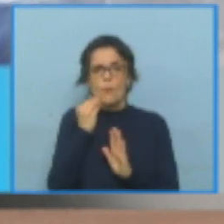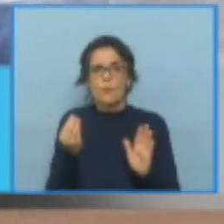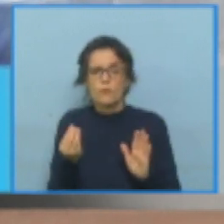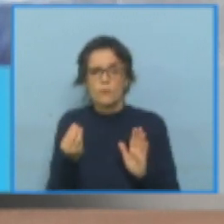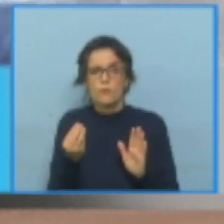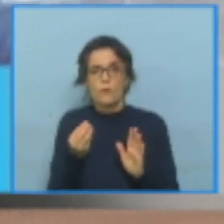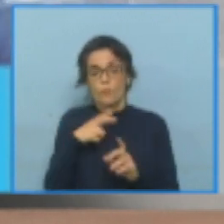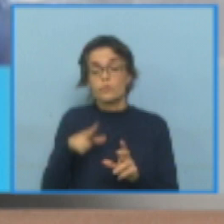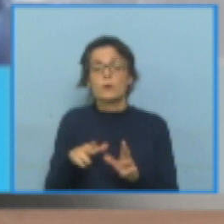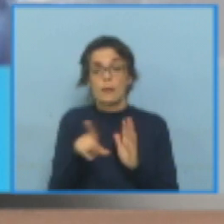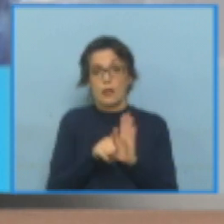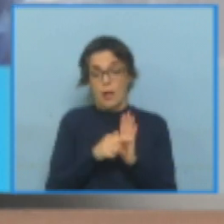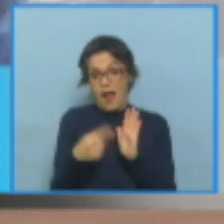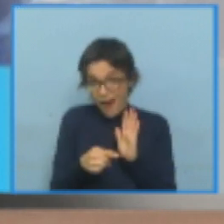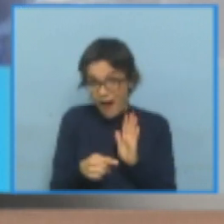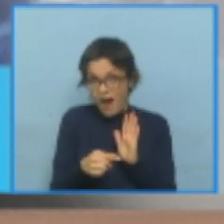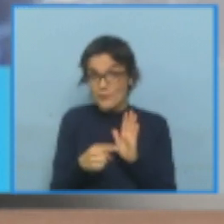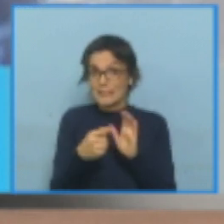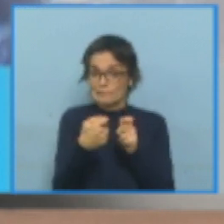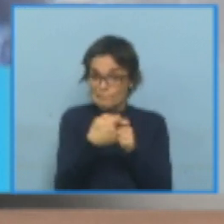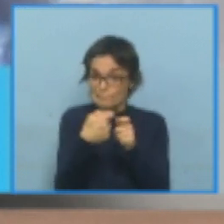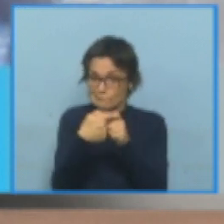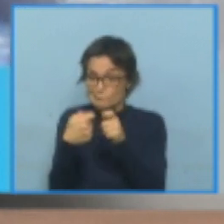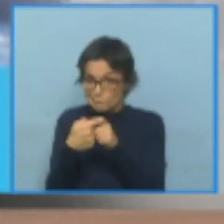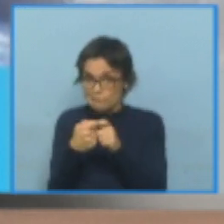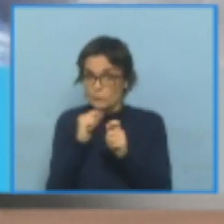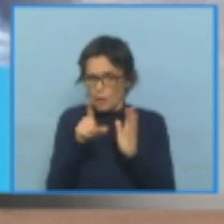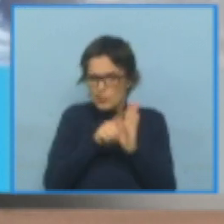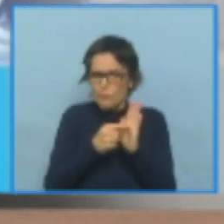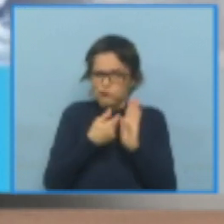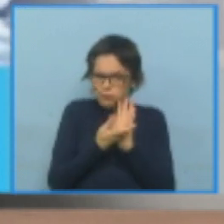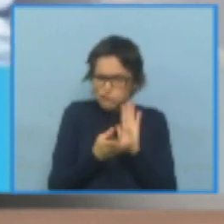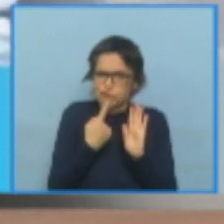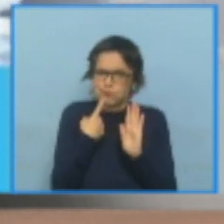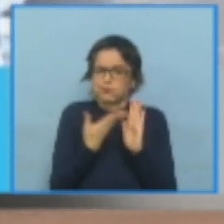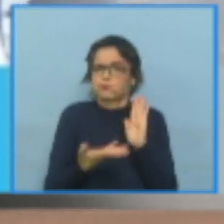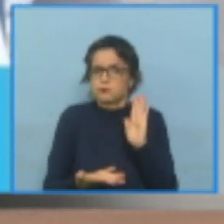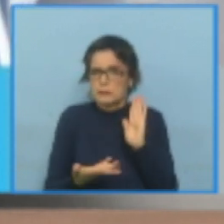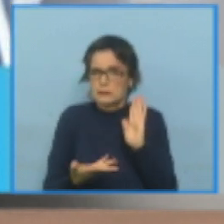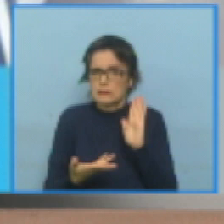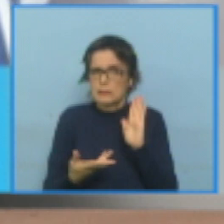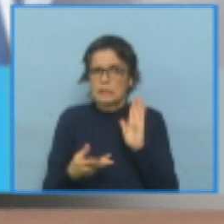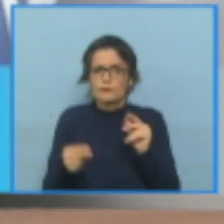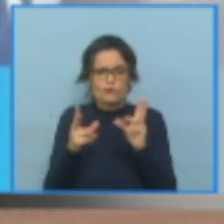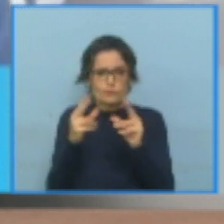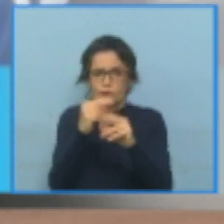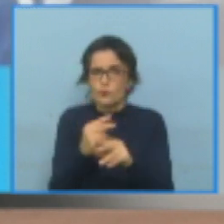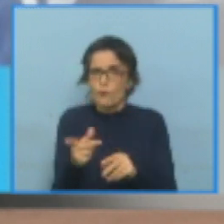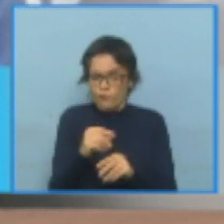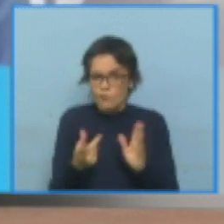Portugal tem legislação adequada, tem muita legislação. A legislação tem sido atualizada